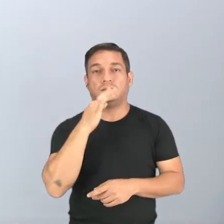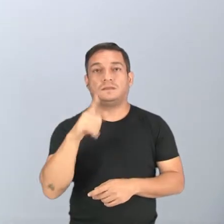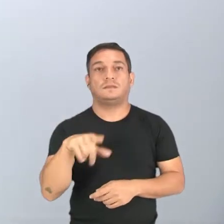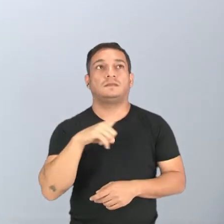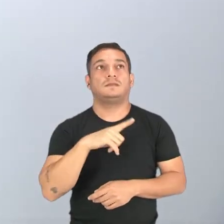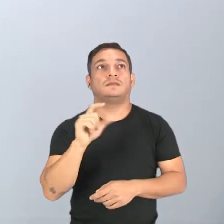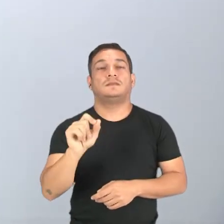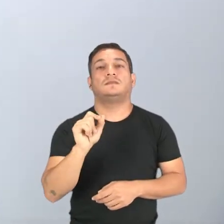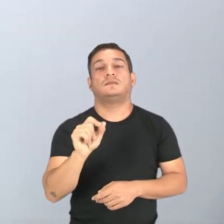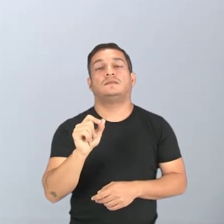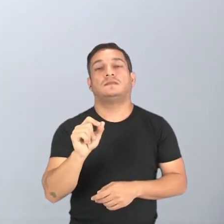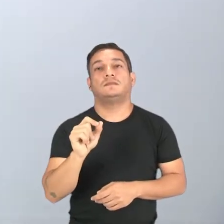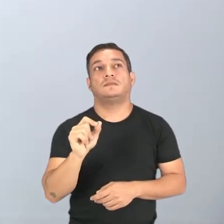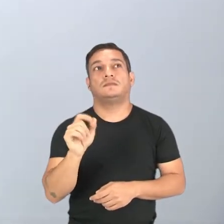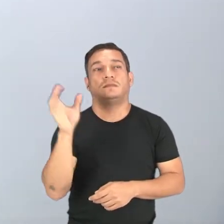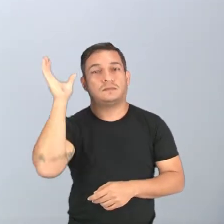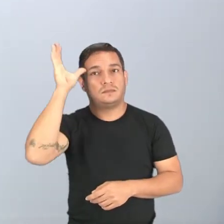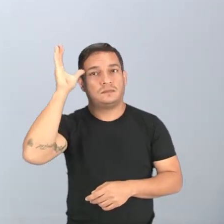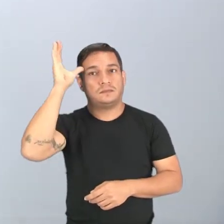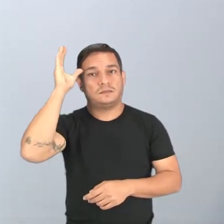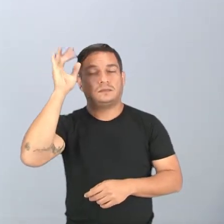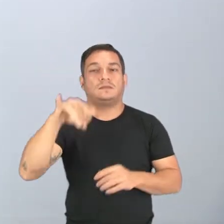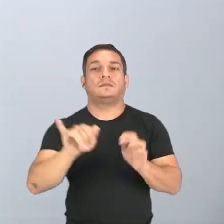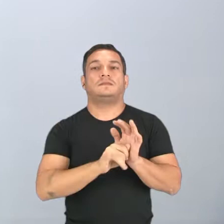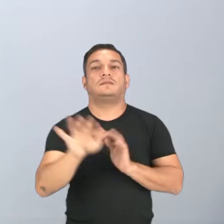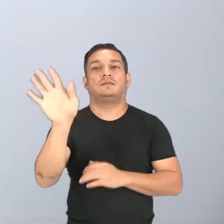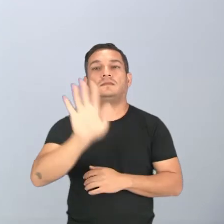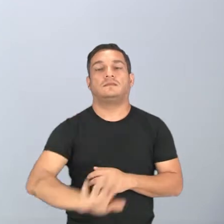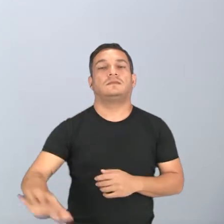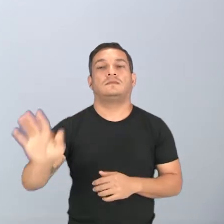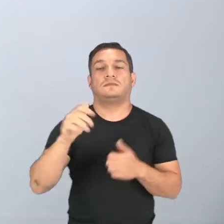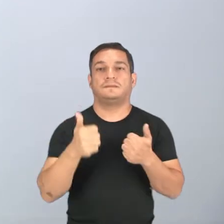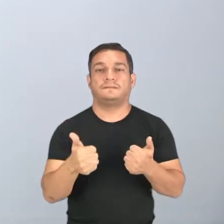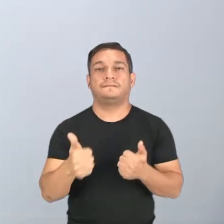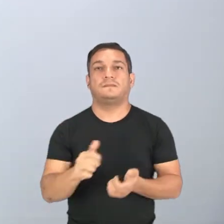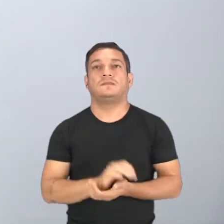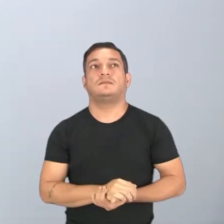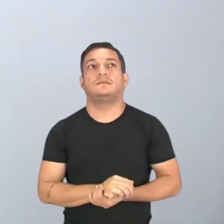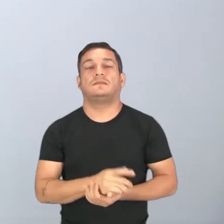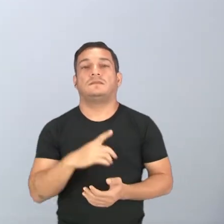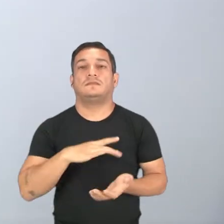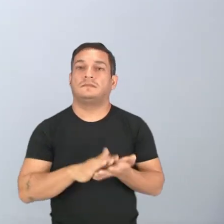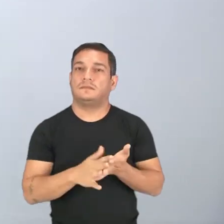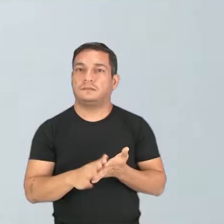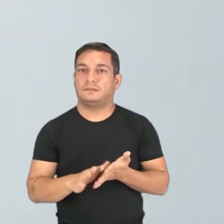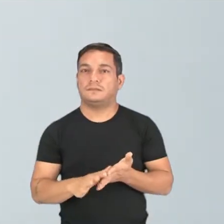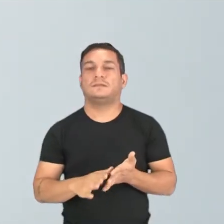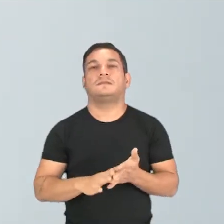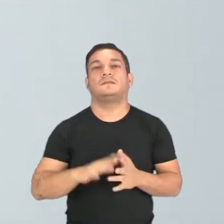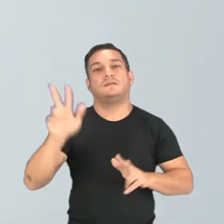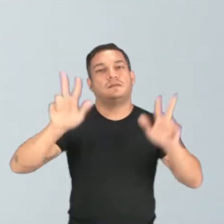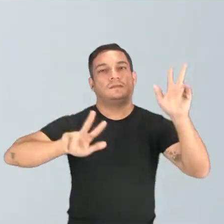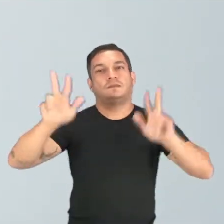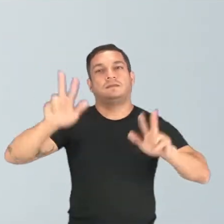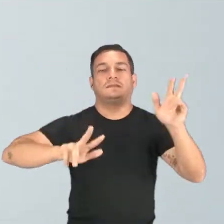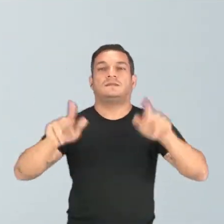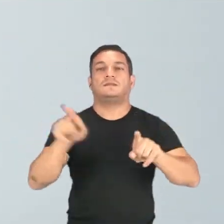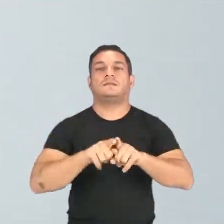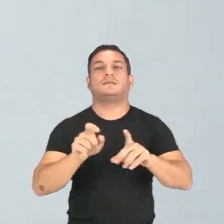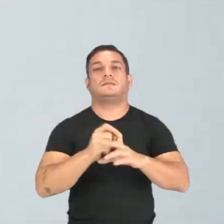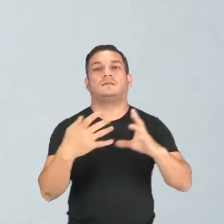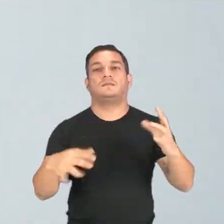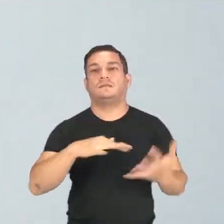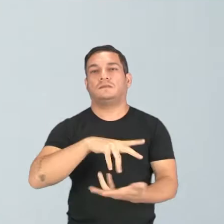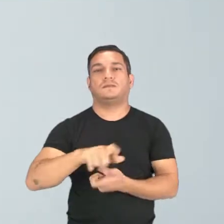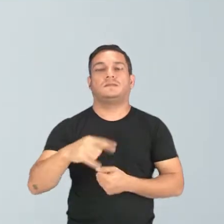ele tem essa consciência de identidade nacional, certo? E aí temos o carnaval também super característico, né? Que o mundo